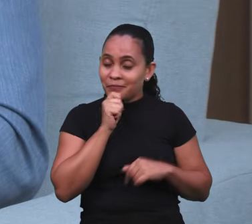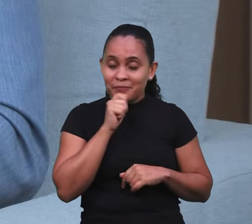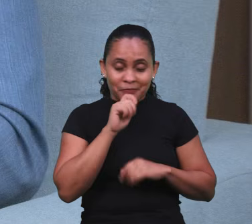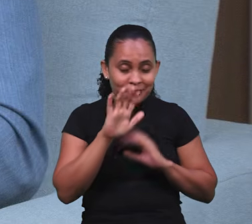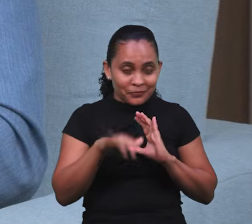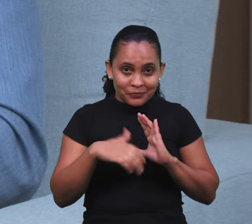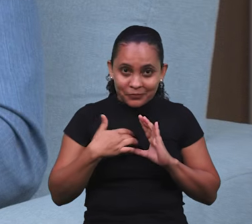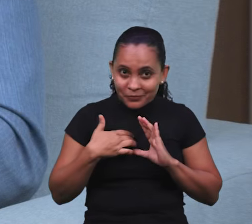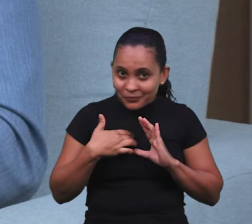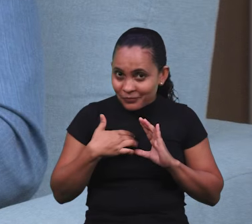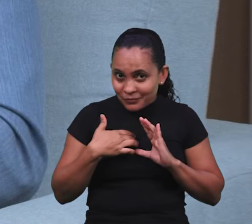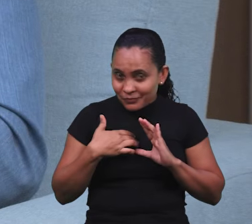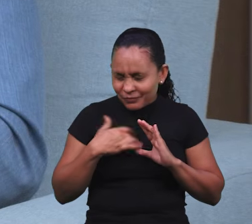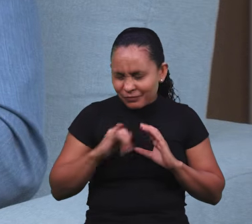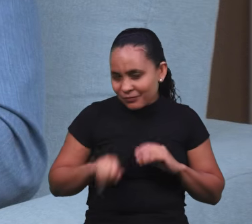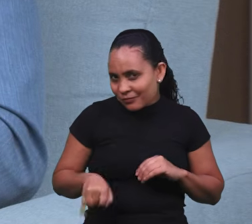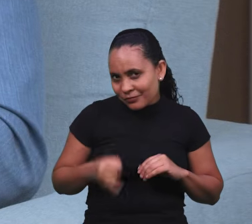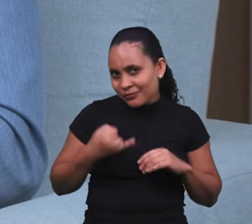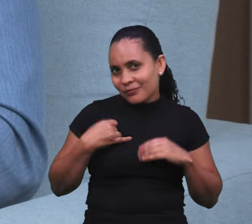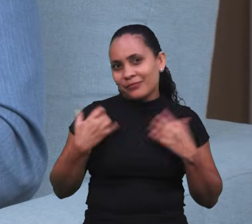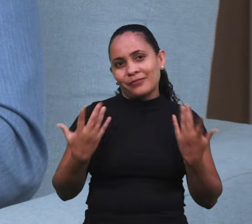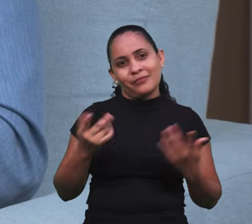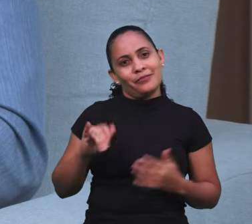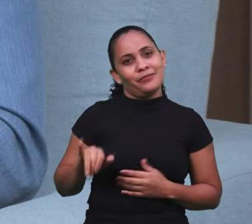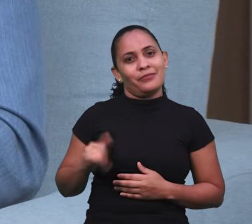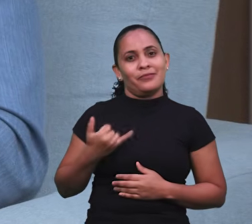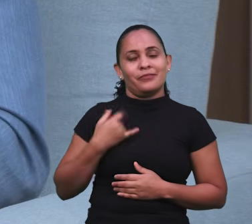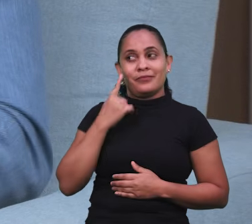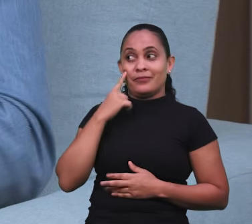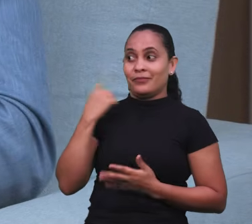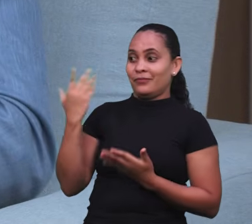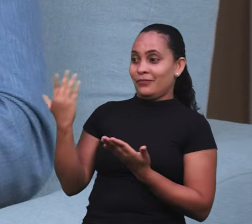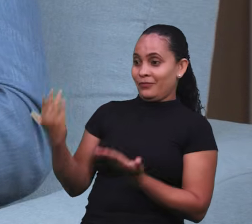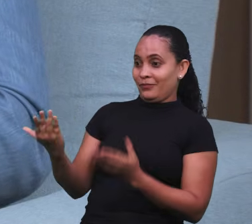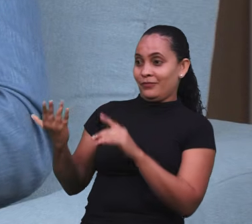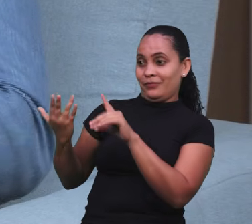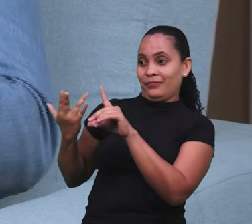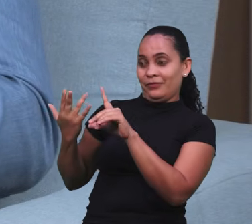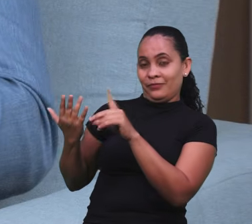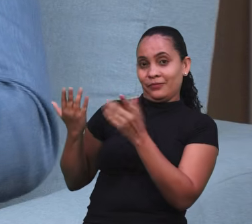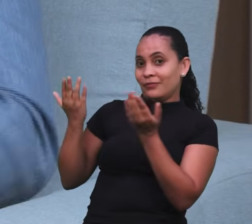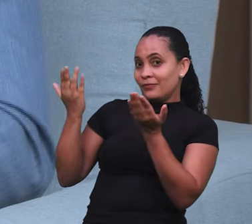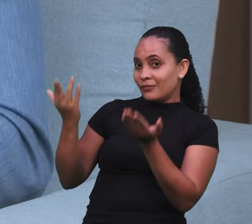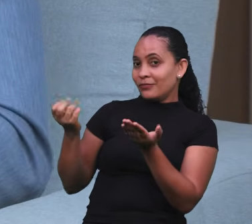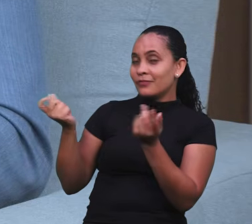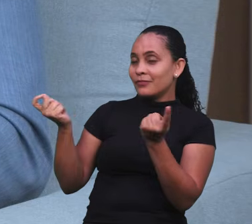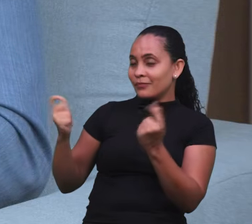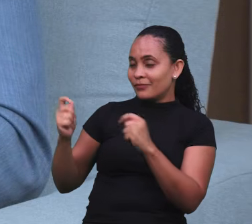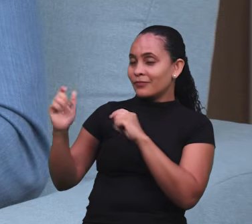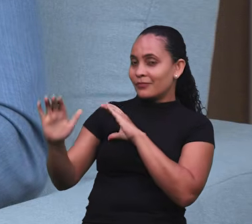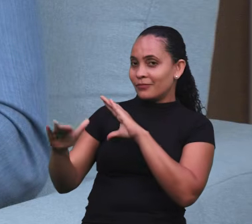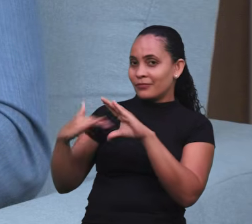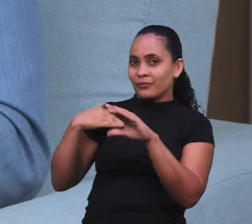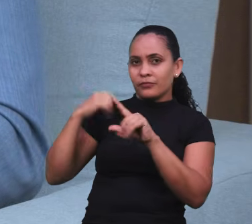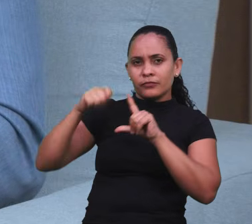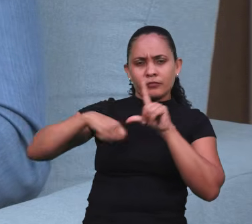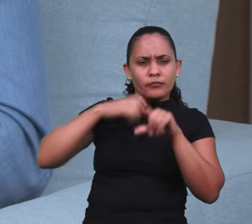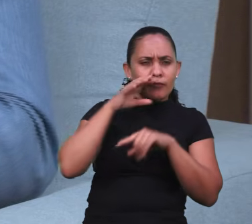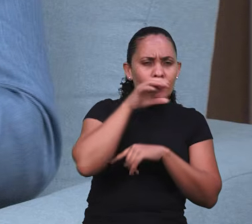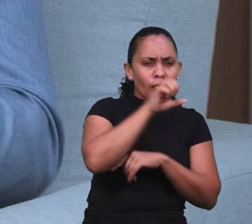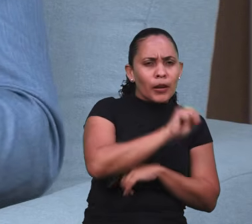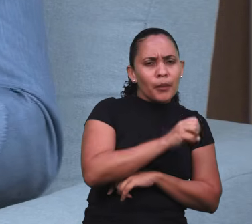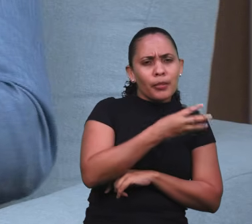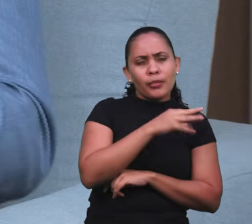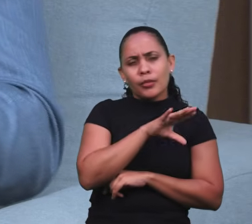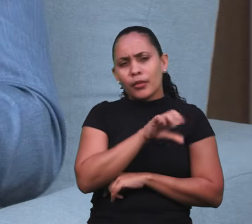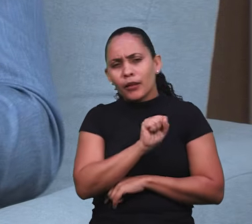recados. E se você ainda não mandou o seu recado, não teve essa oportunidade, aproveita agora mesmo. Está aparecendo o QR Code na tela. Você pode enviar o